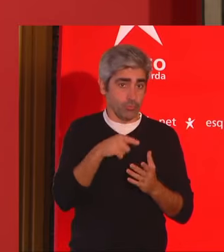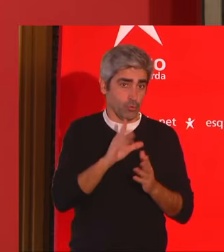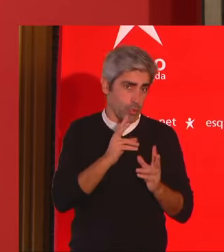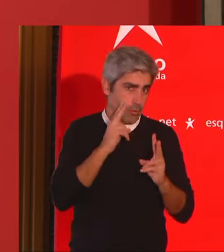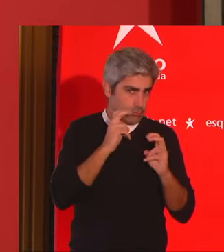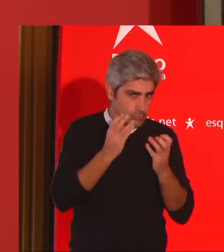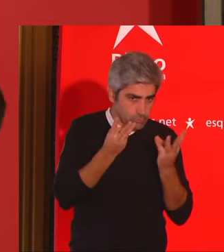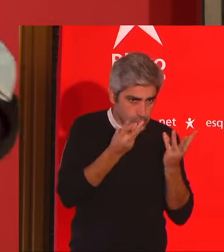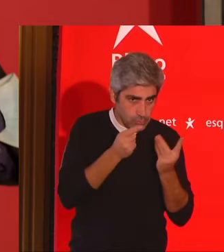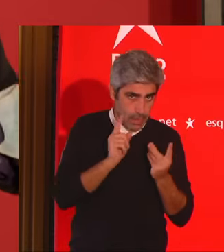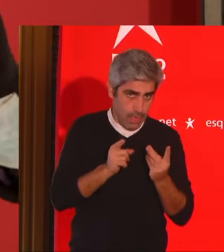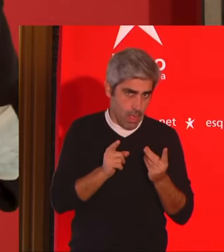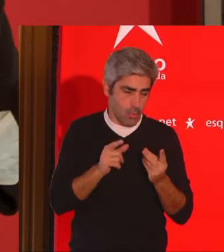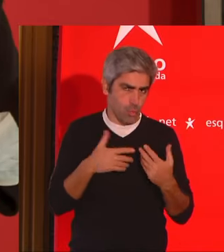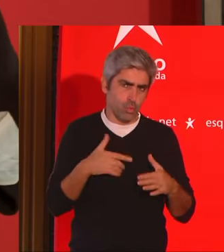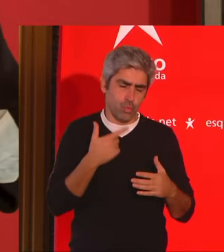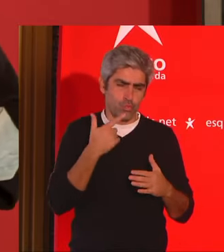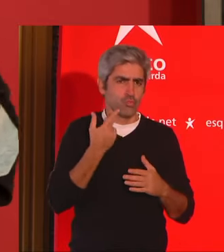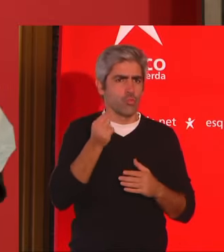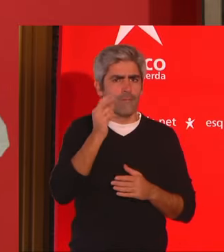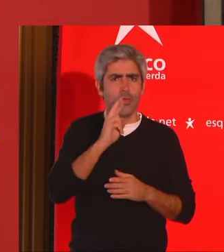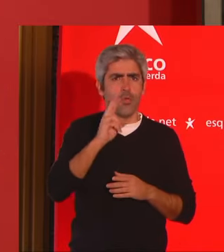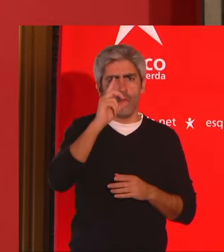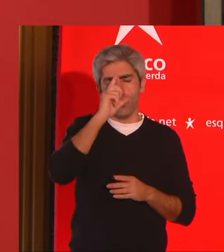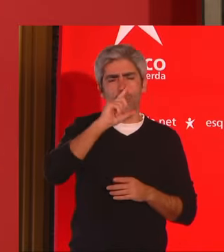identificados é mais do que significativa.